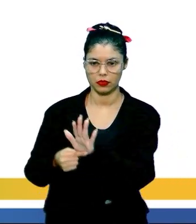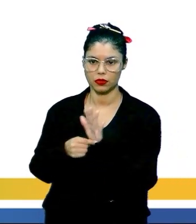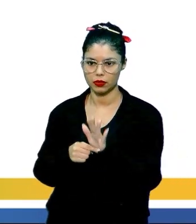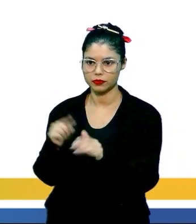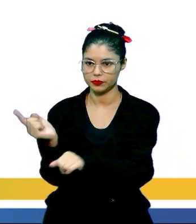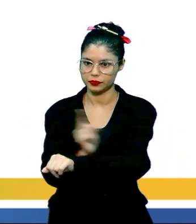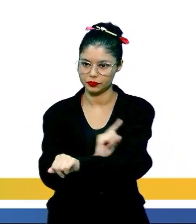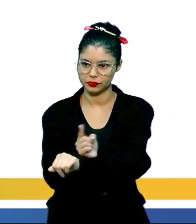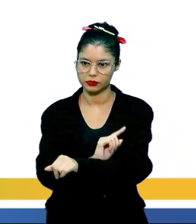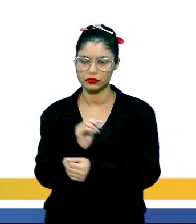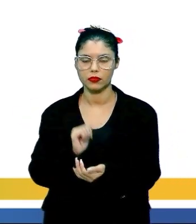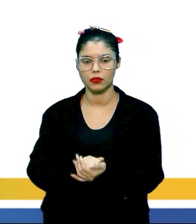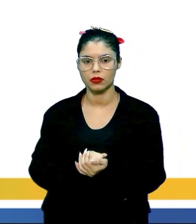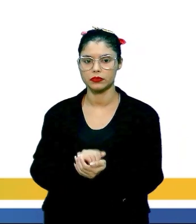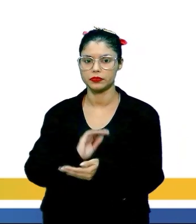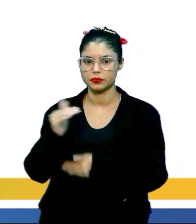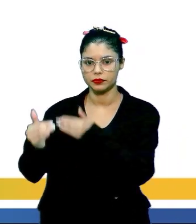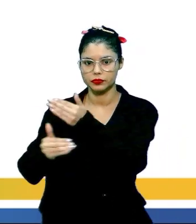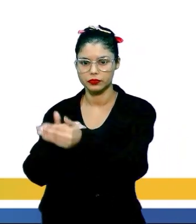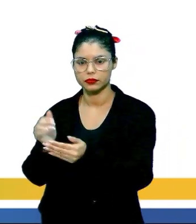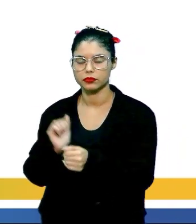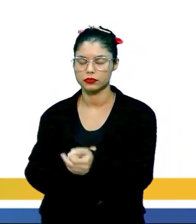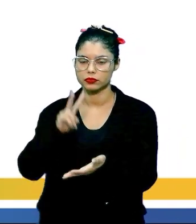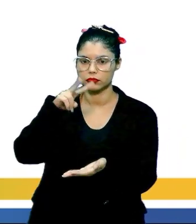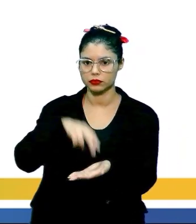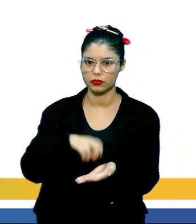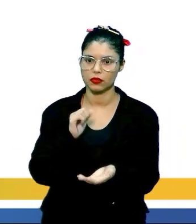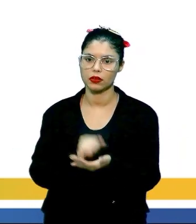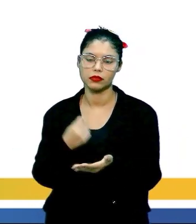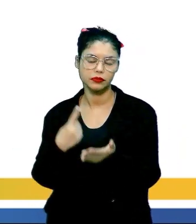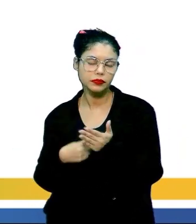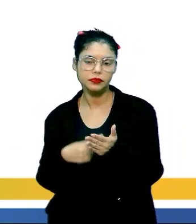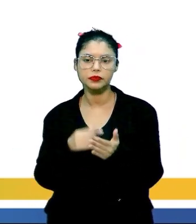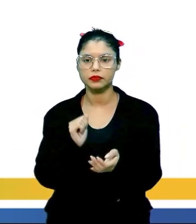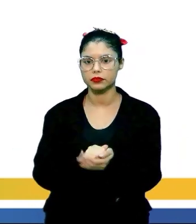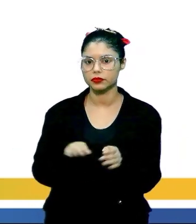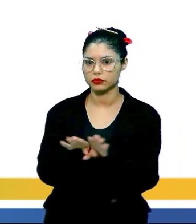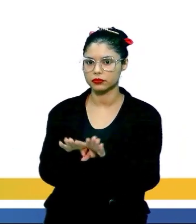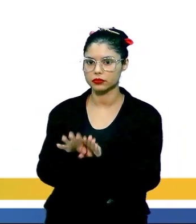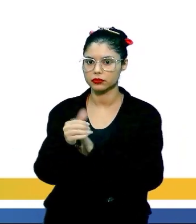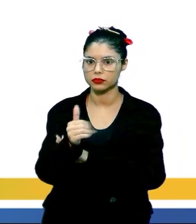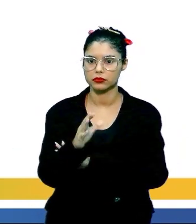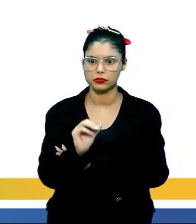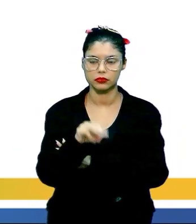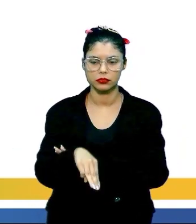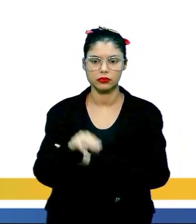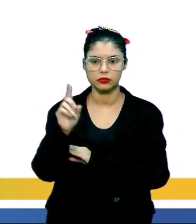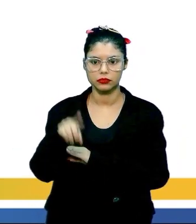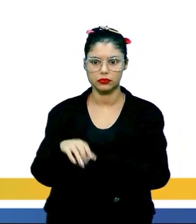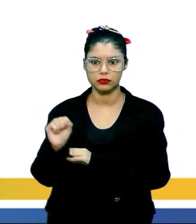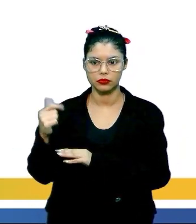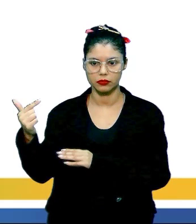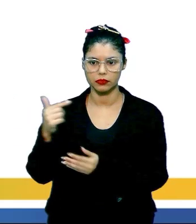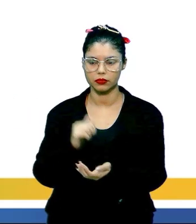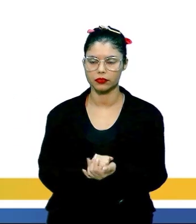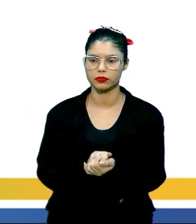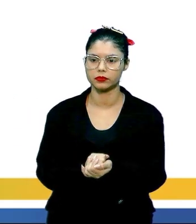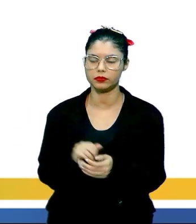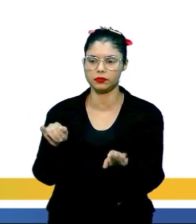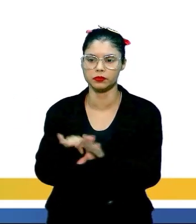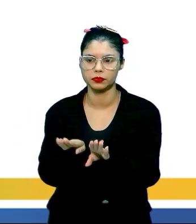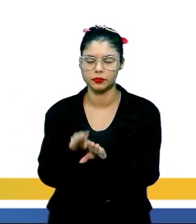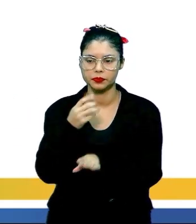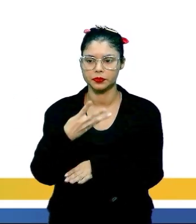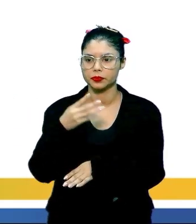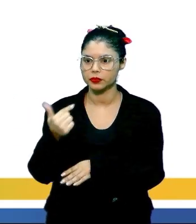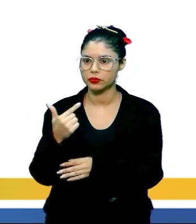a velocidade do paraquedista ao longo do tempo do salto. Considerando a gravidade como sendo 10 metros por segundo ao quadrado, entre os